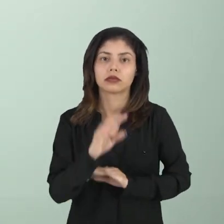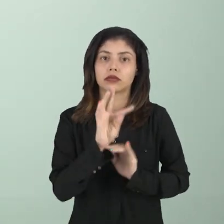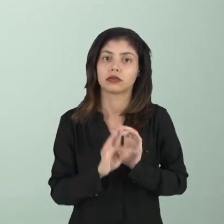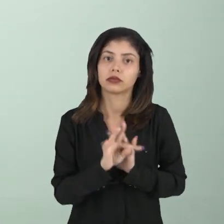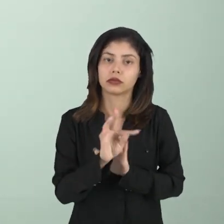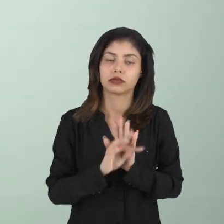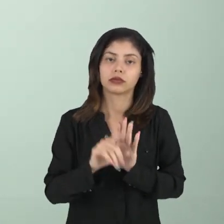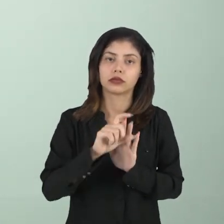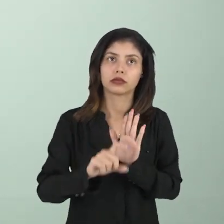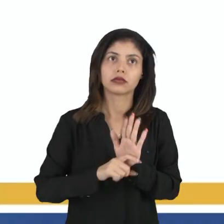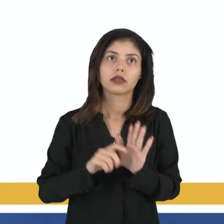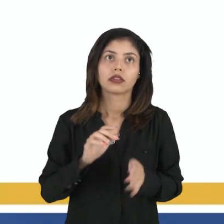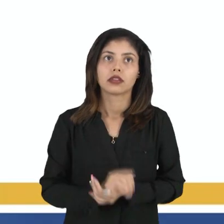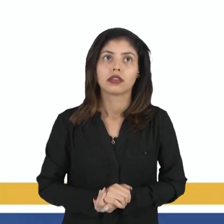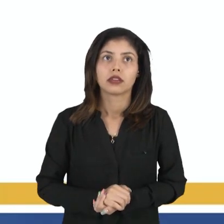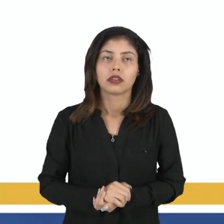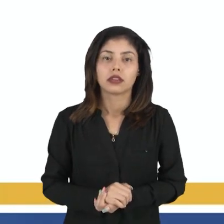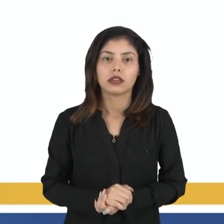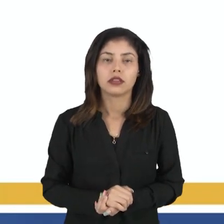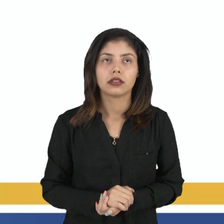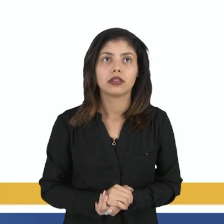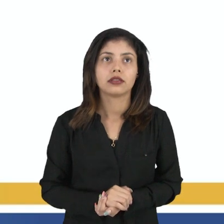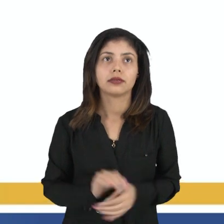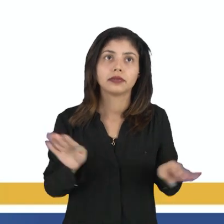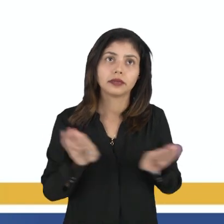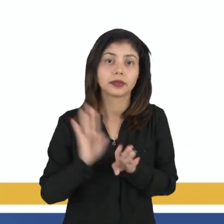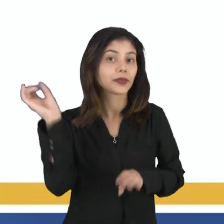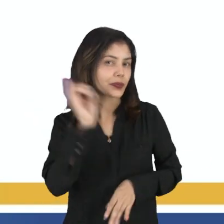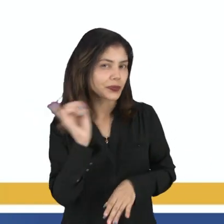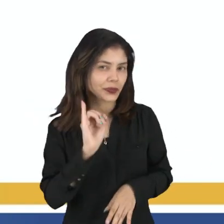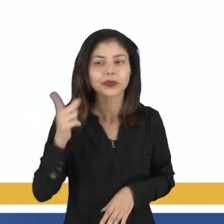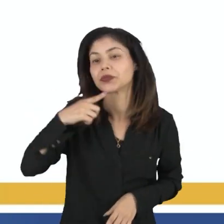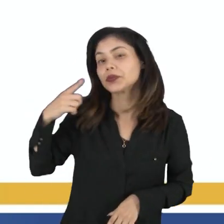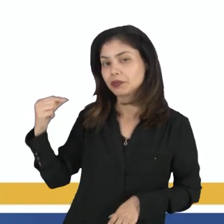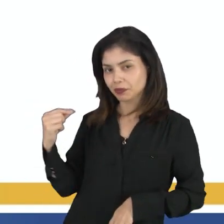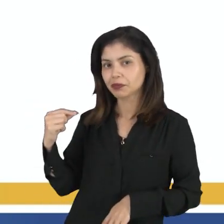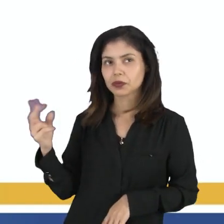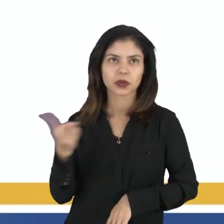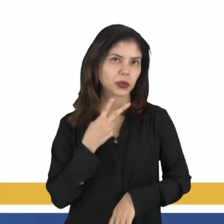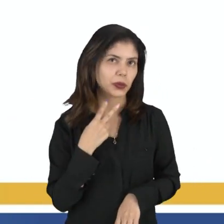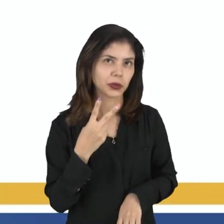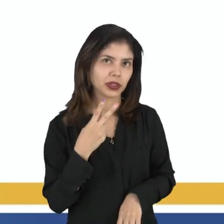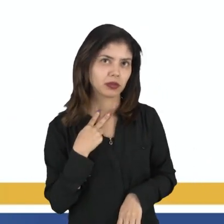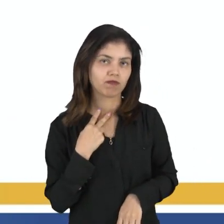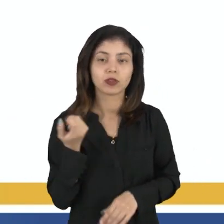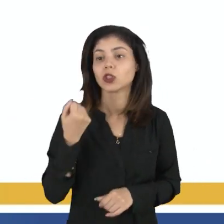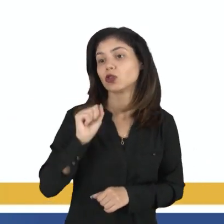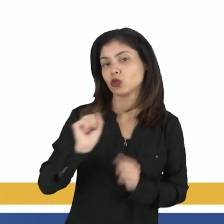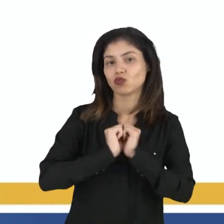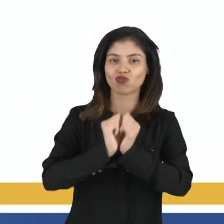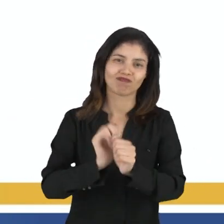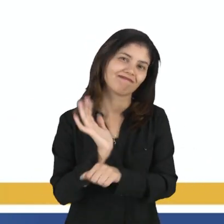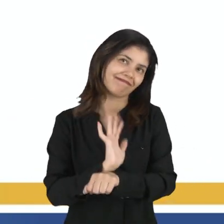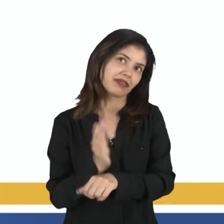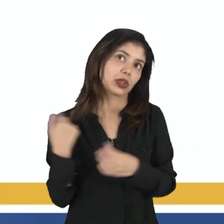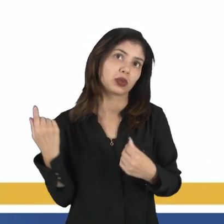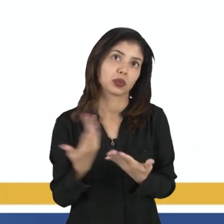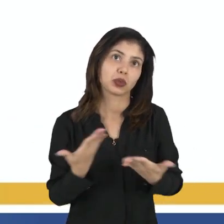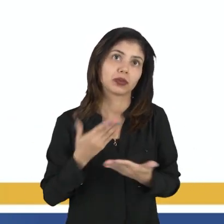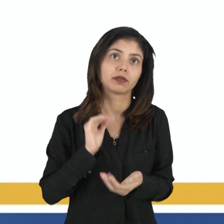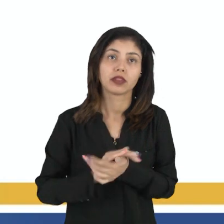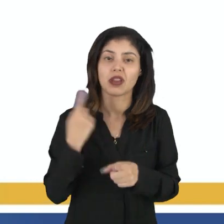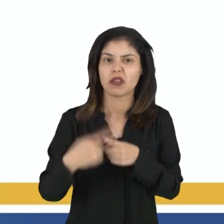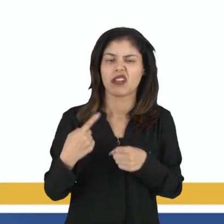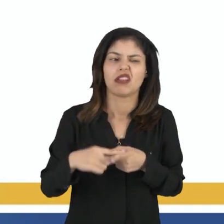nesses trechos. Vamos lá. Primeiro texto. Oi, gata, não poderei pegar o cineminha com você hoje,